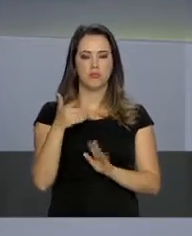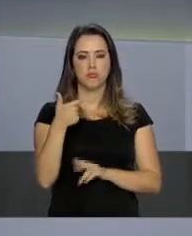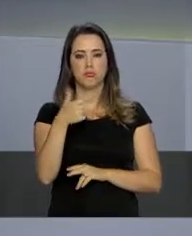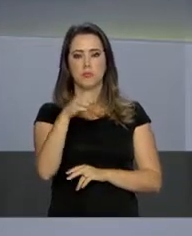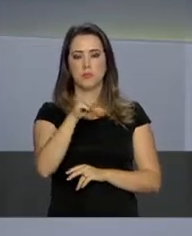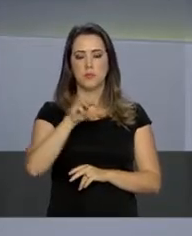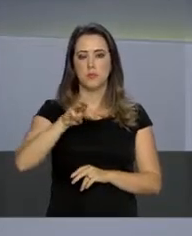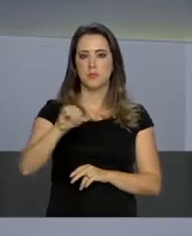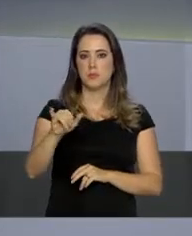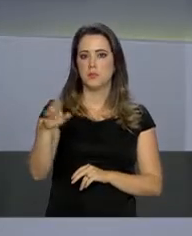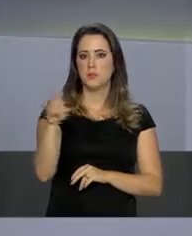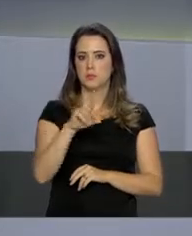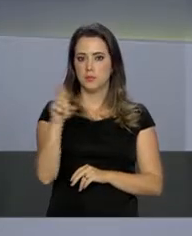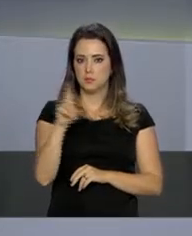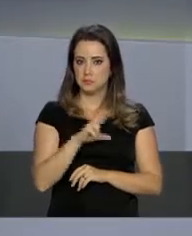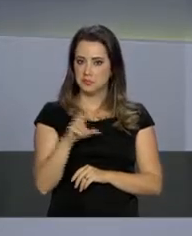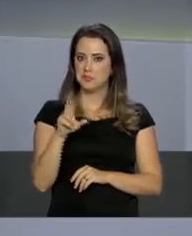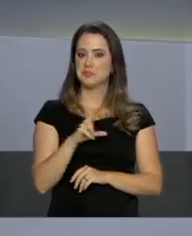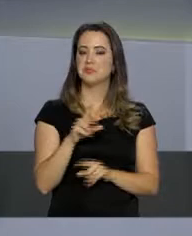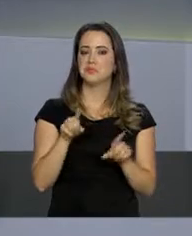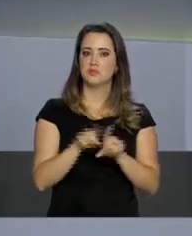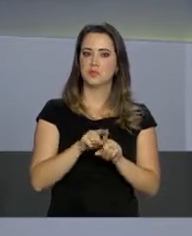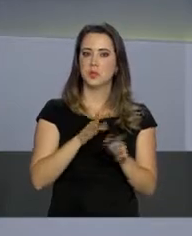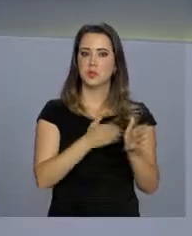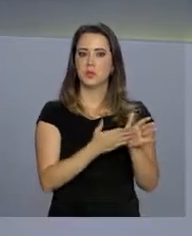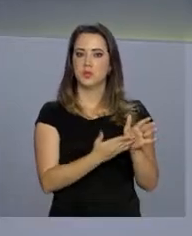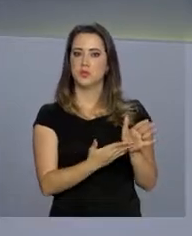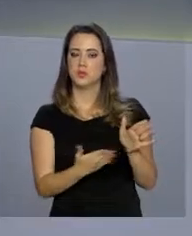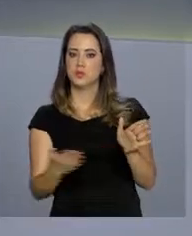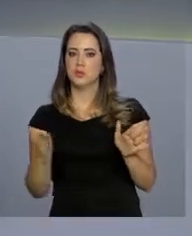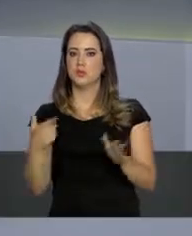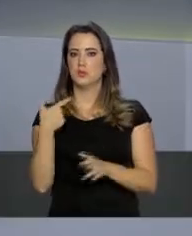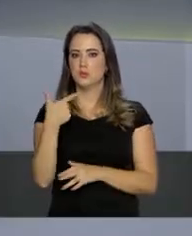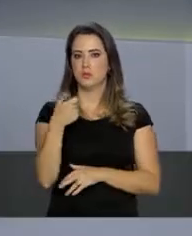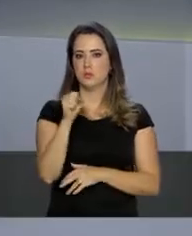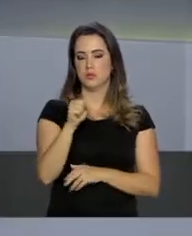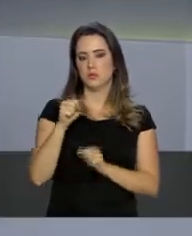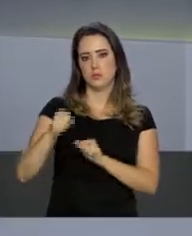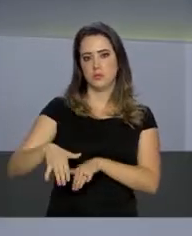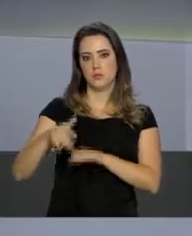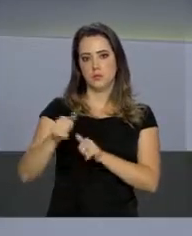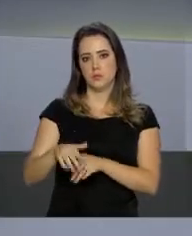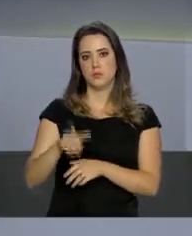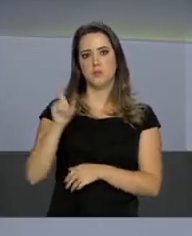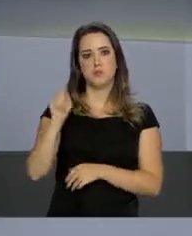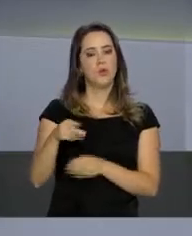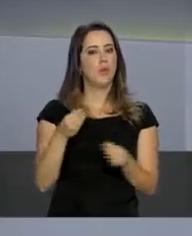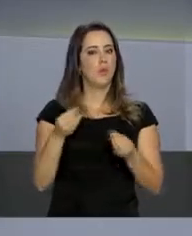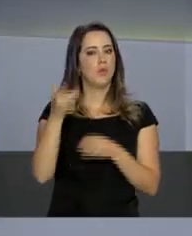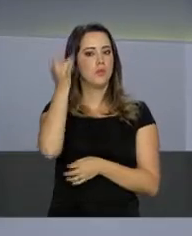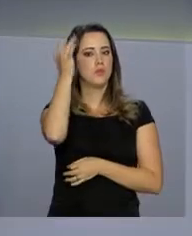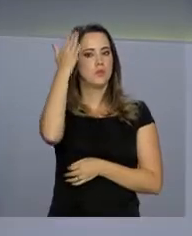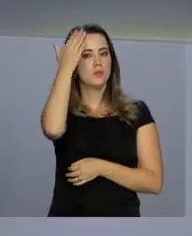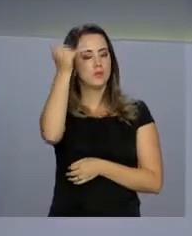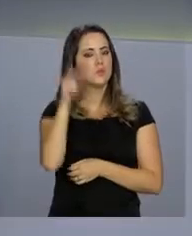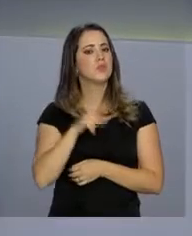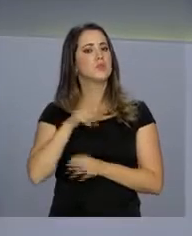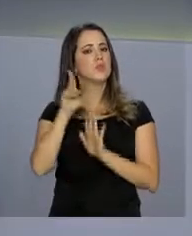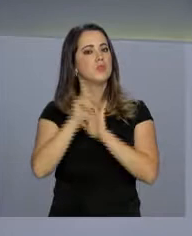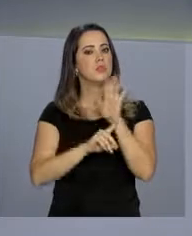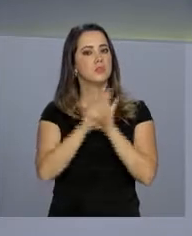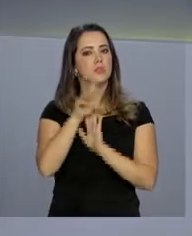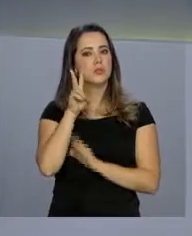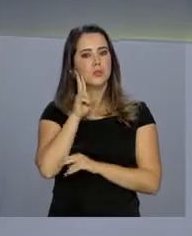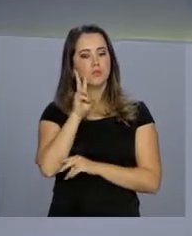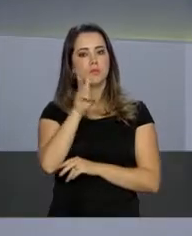29 bilhões e 400 milhões de reais o prazo é o dia 28 de setembro a maneira mais fácil de saber se